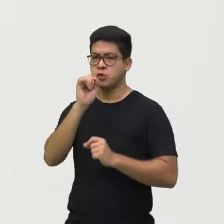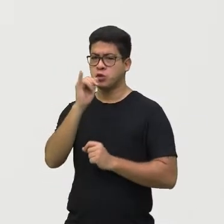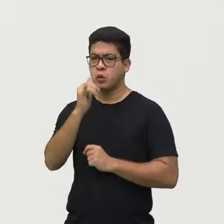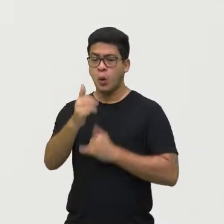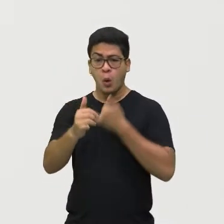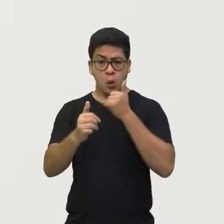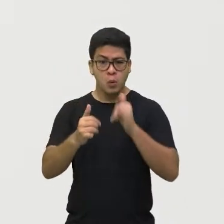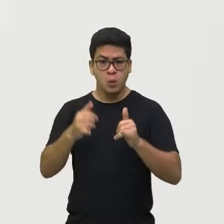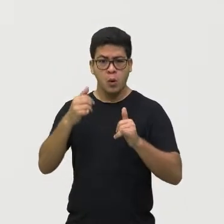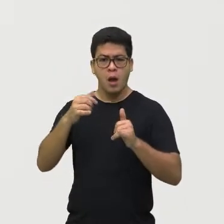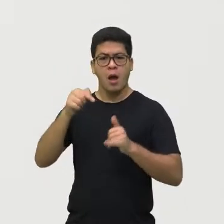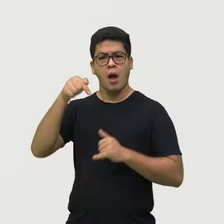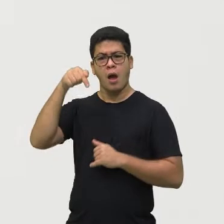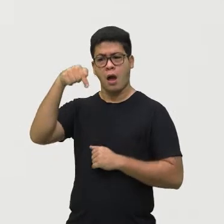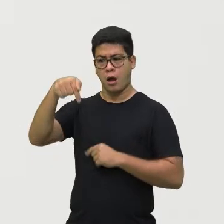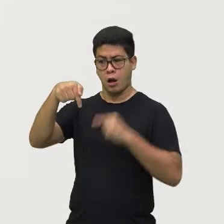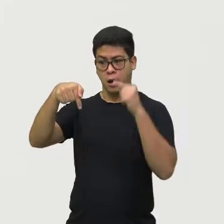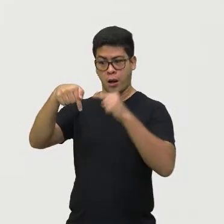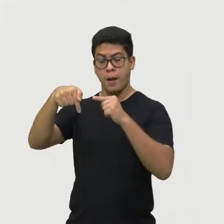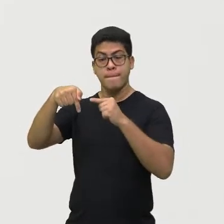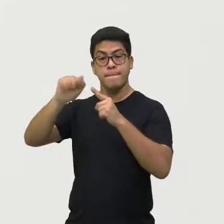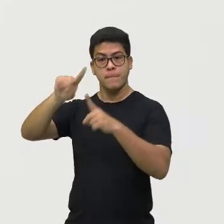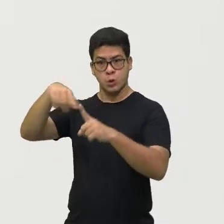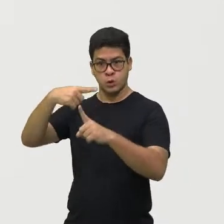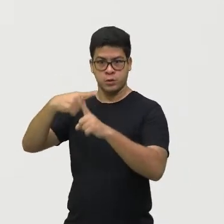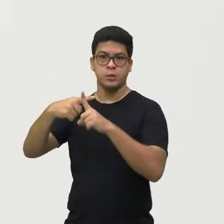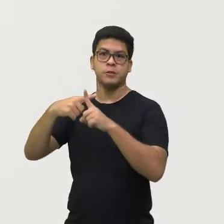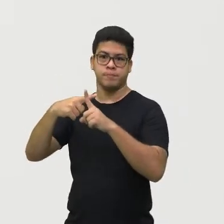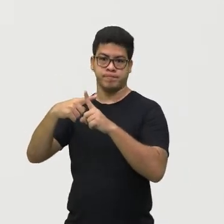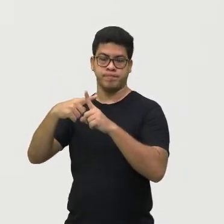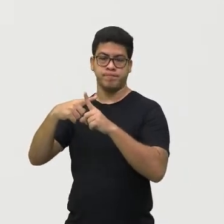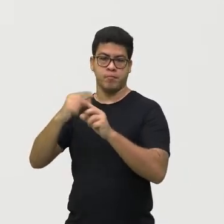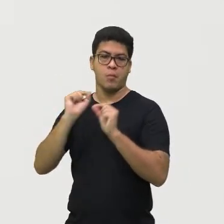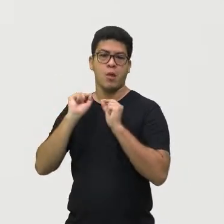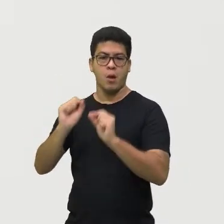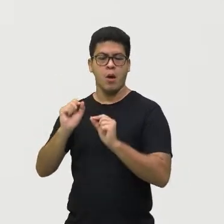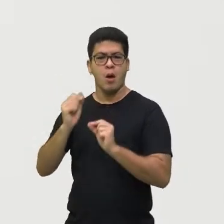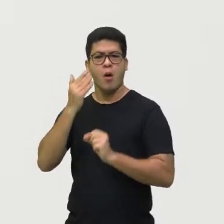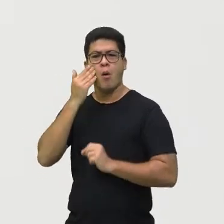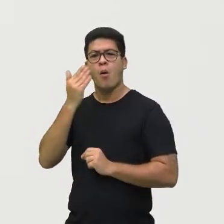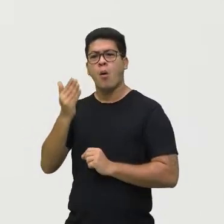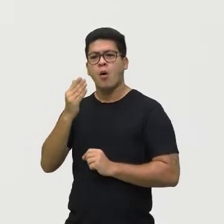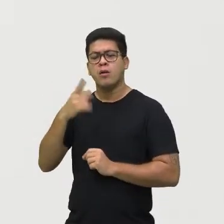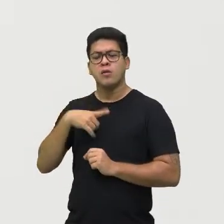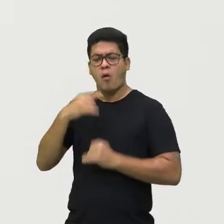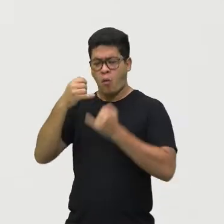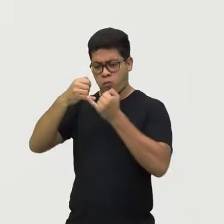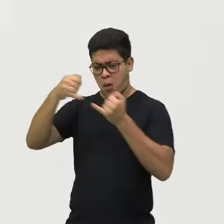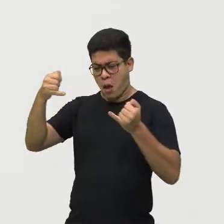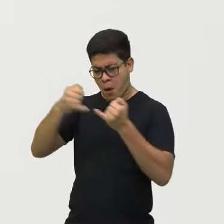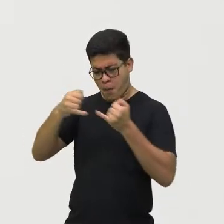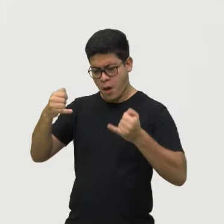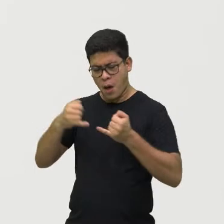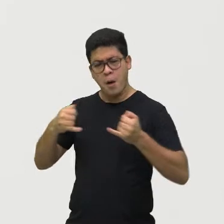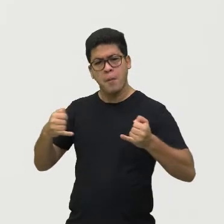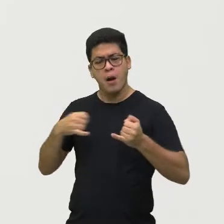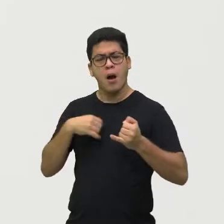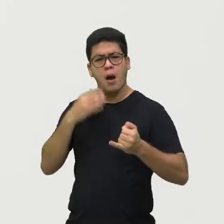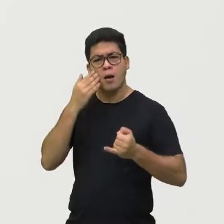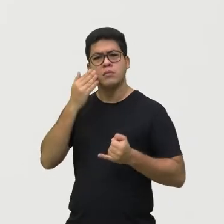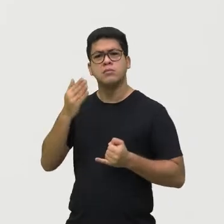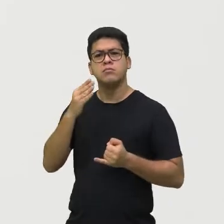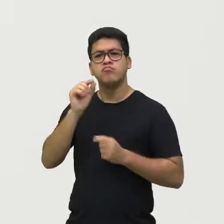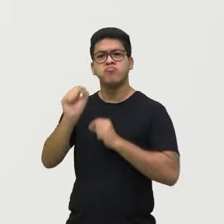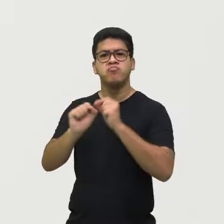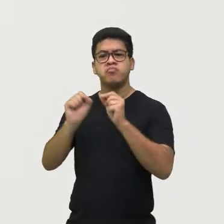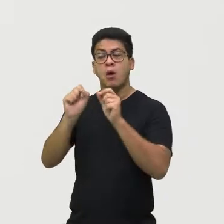caso aqui é uma carga elétrica positiva, tá gente? Porque as linhas que eu estou vendo aqui de força, né, as linhas de força